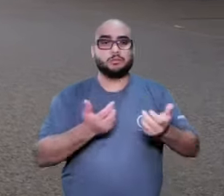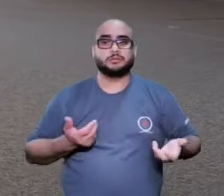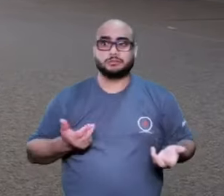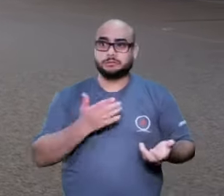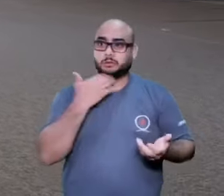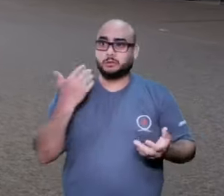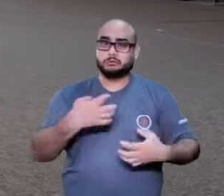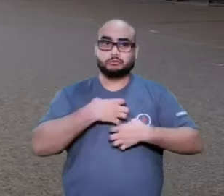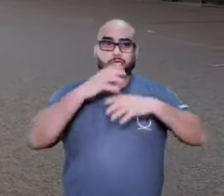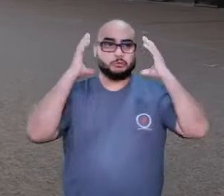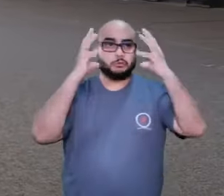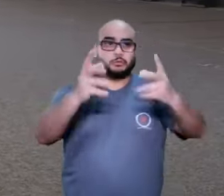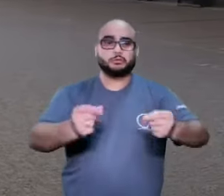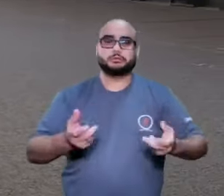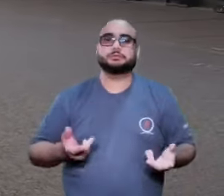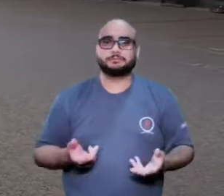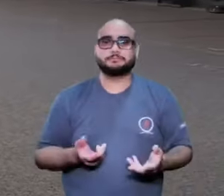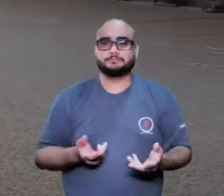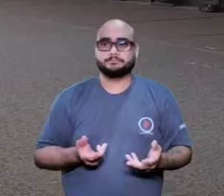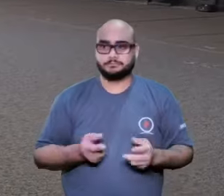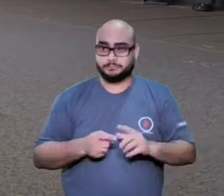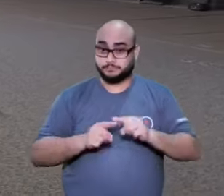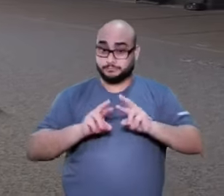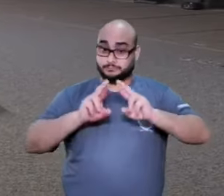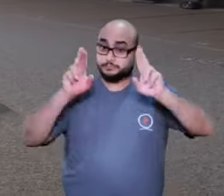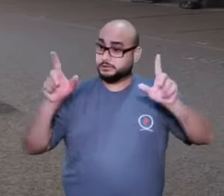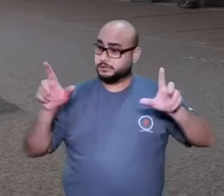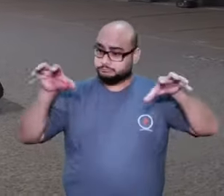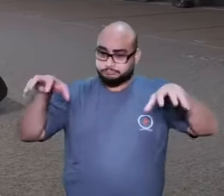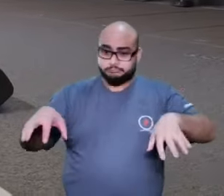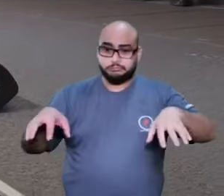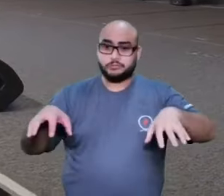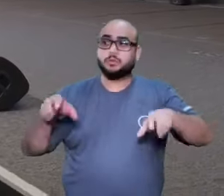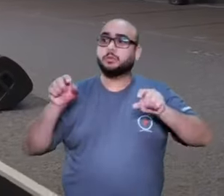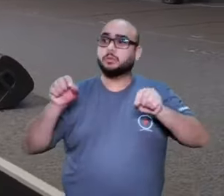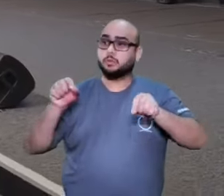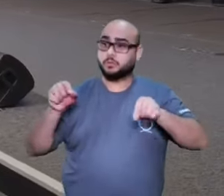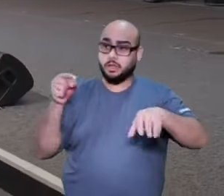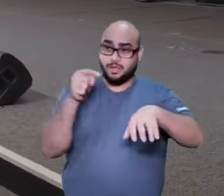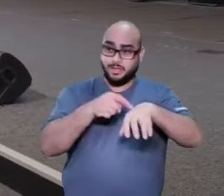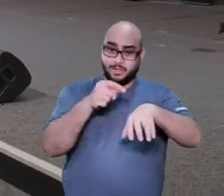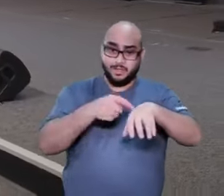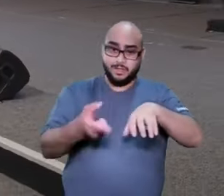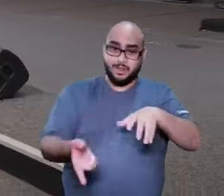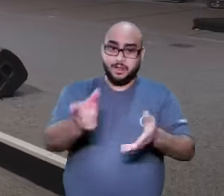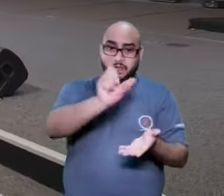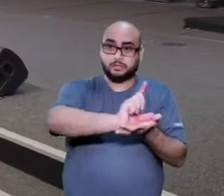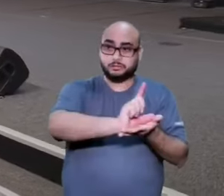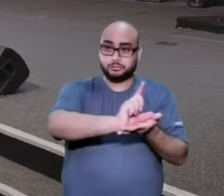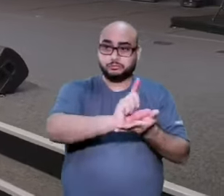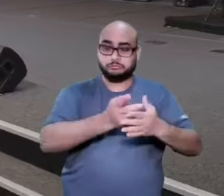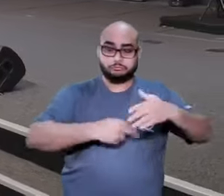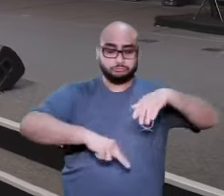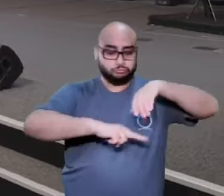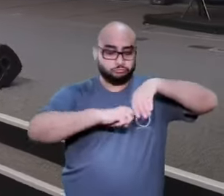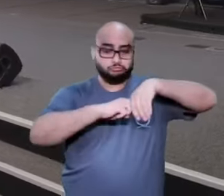tudo a diferença que ela está sobre a terra mas ela está como um defunto